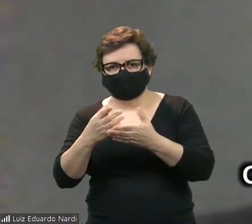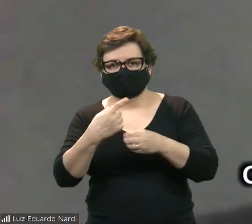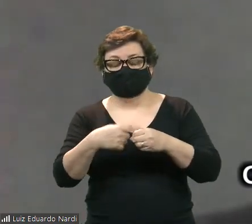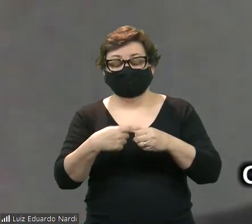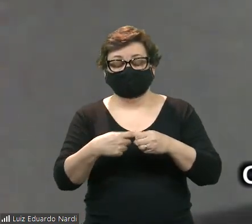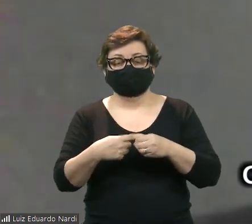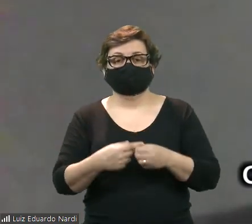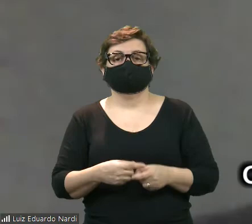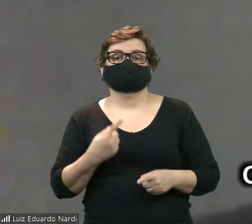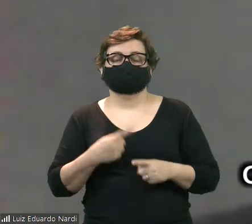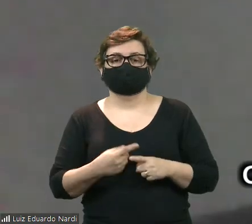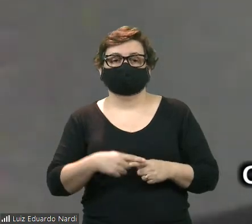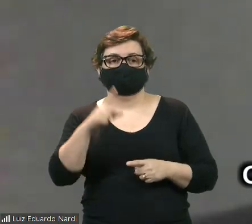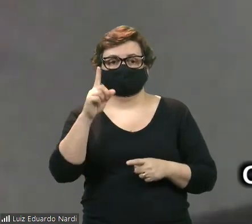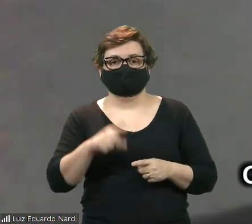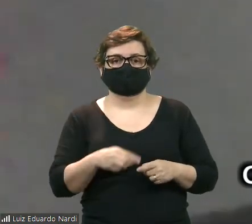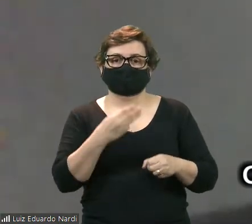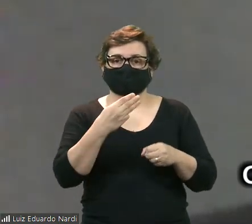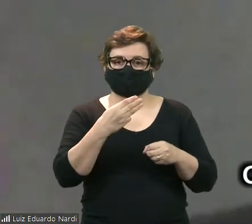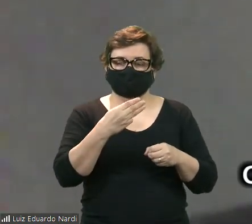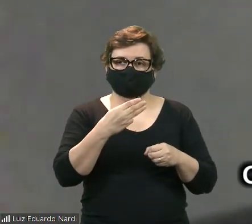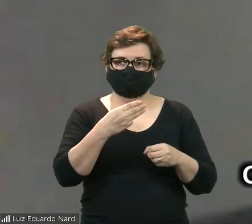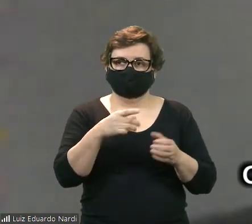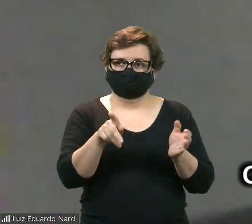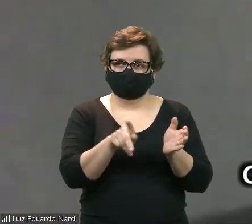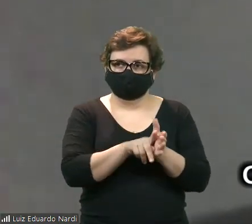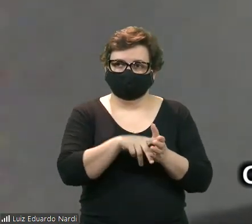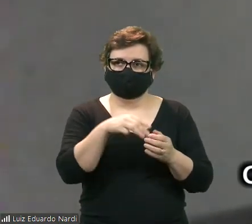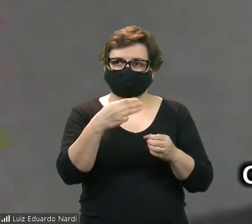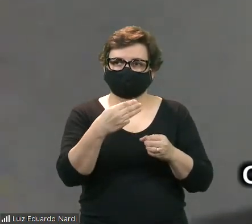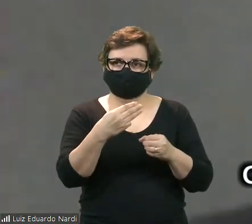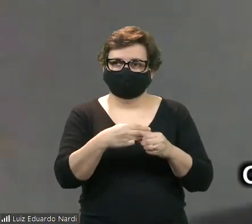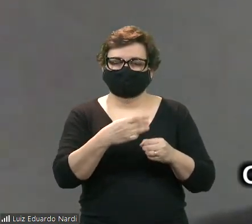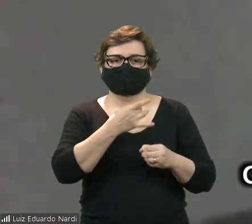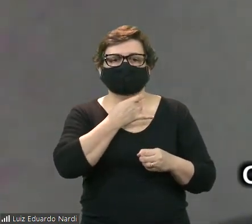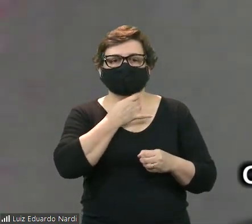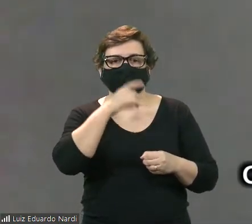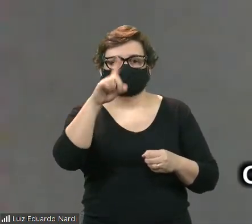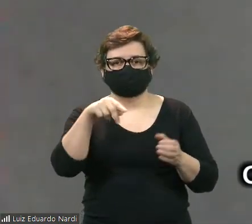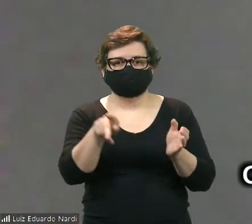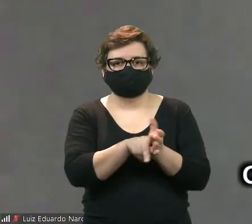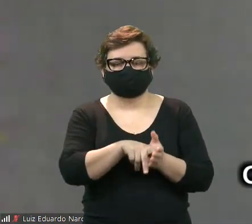recurso do município de Marília, é um recurso da população de Marília.